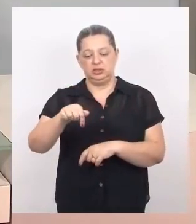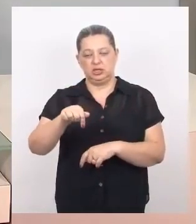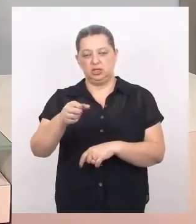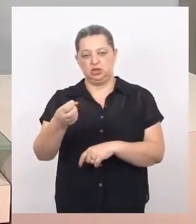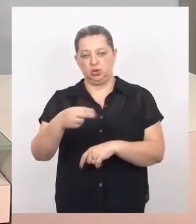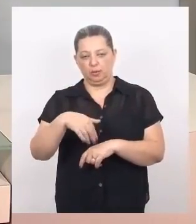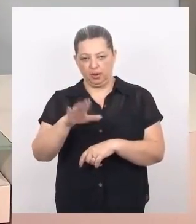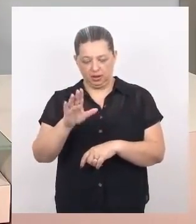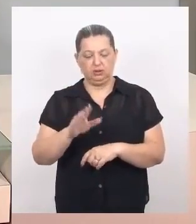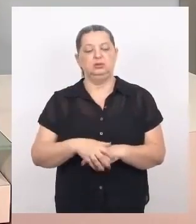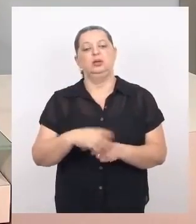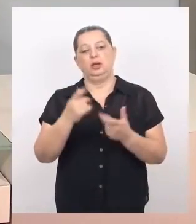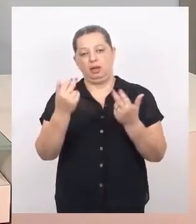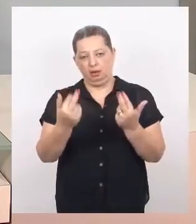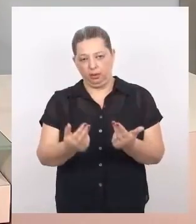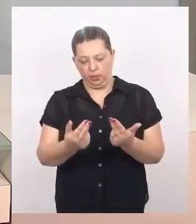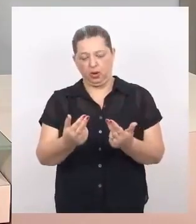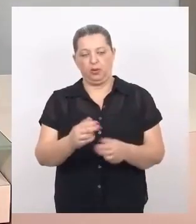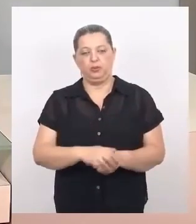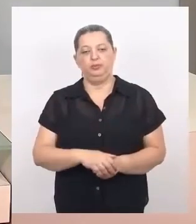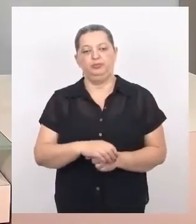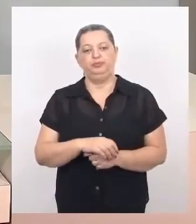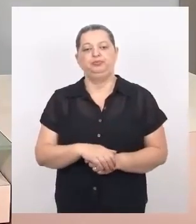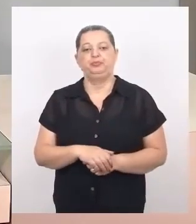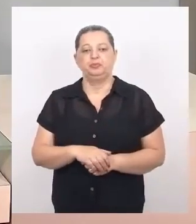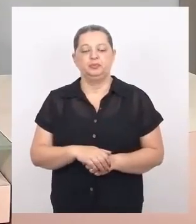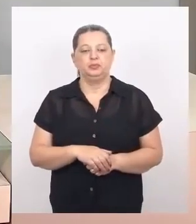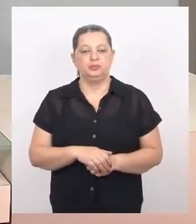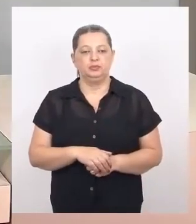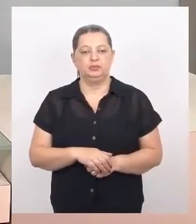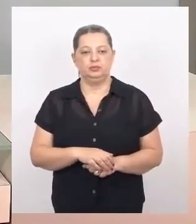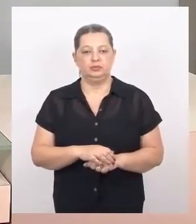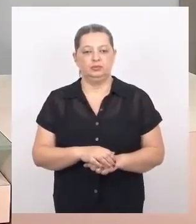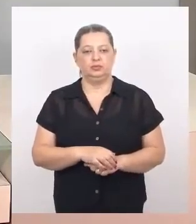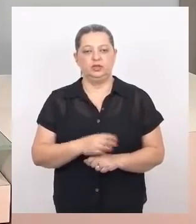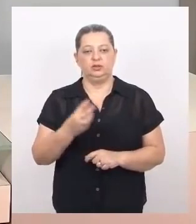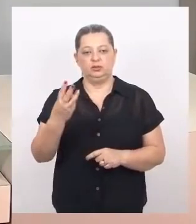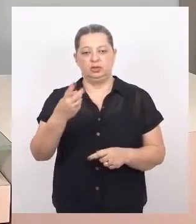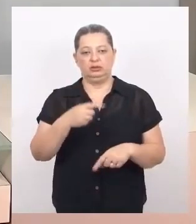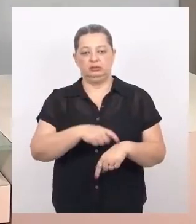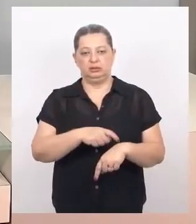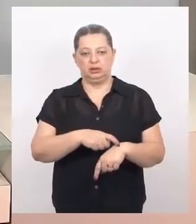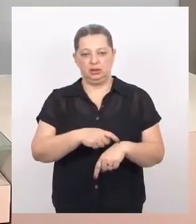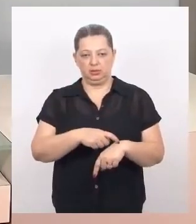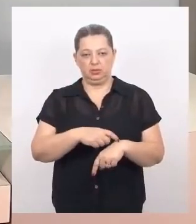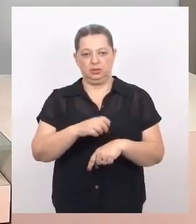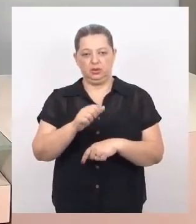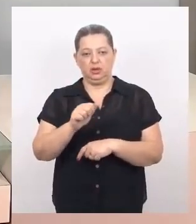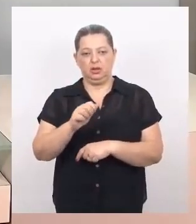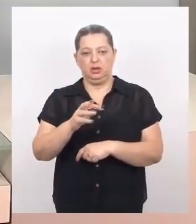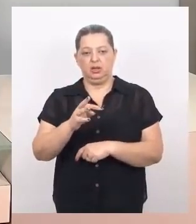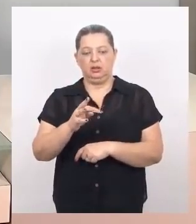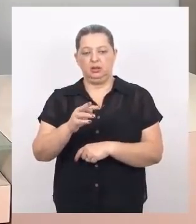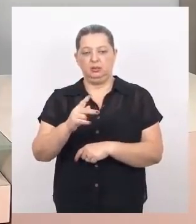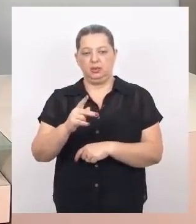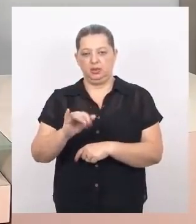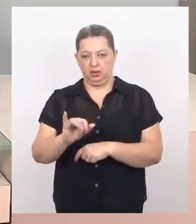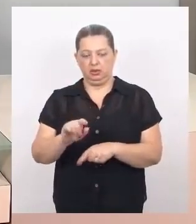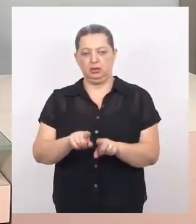novamente, quantidade de aulas com alunos, ATPCs, ATPLs e os 3 tempos de ATPI, tá bom?